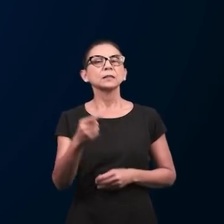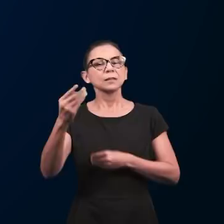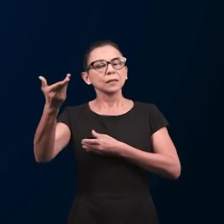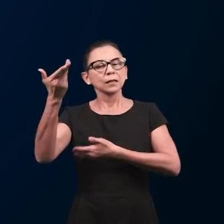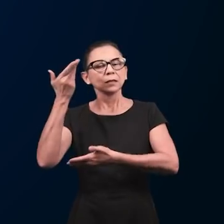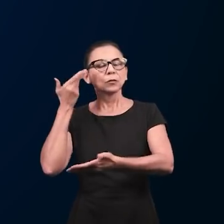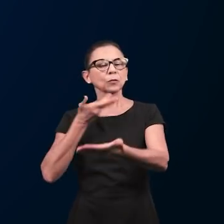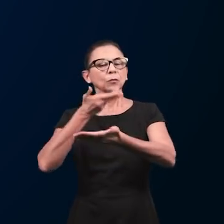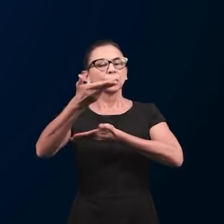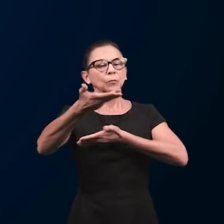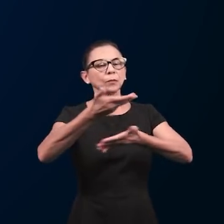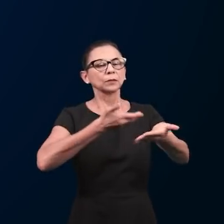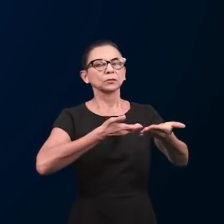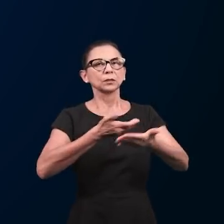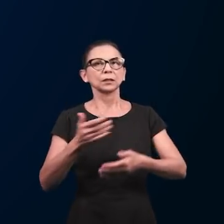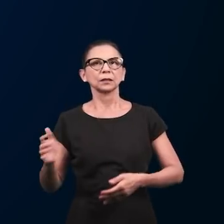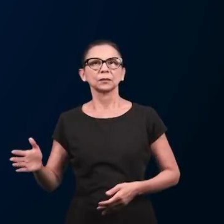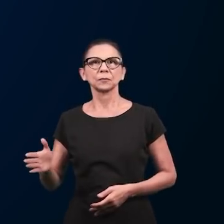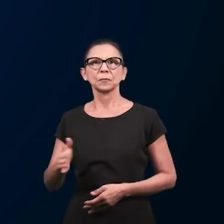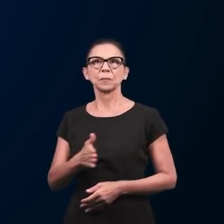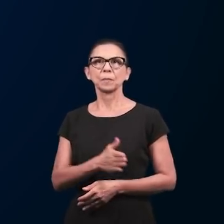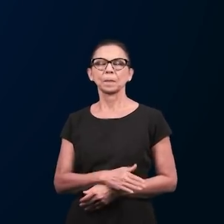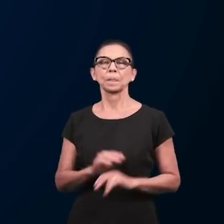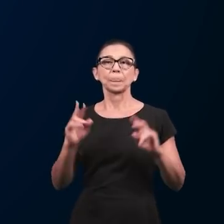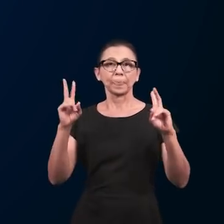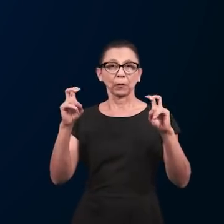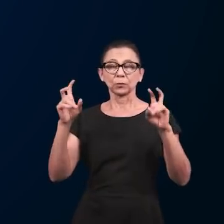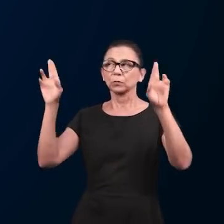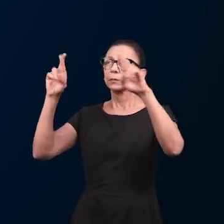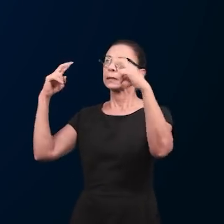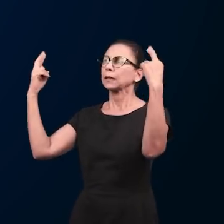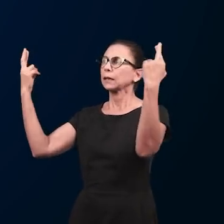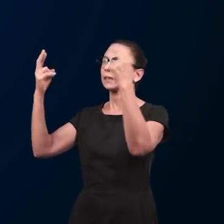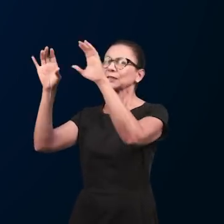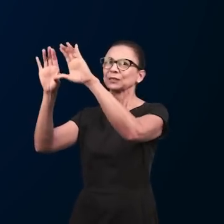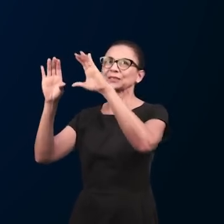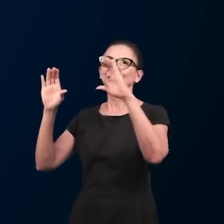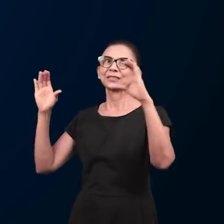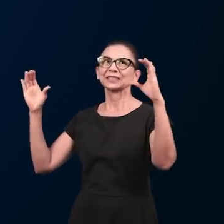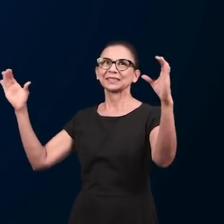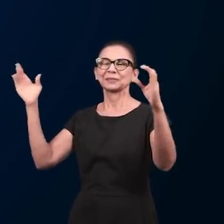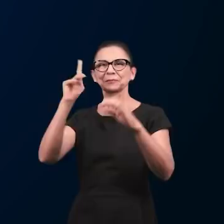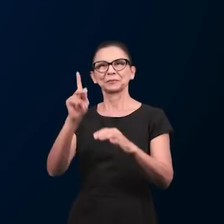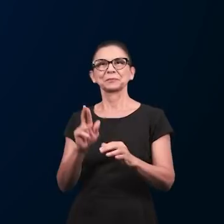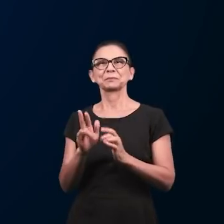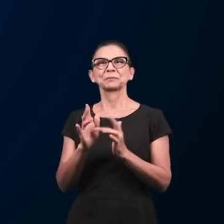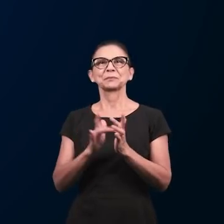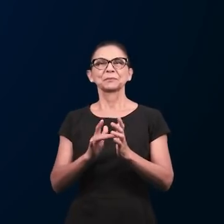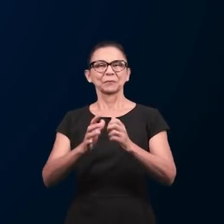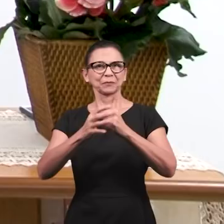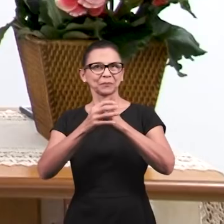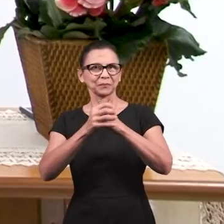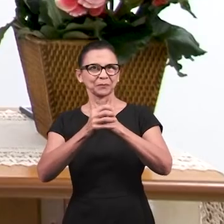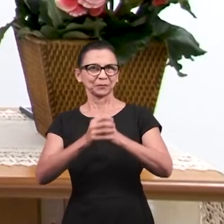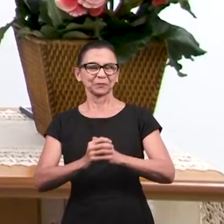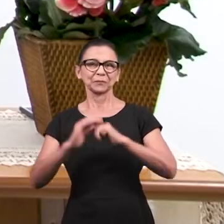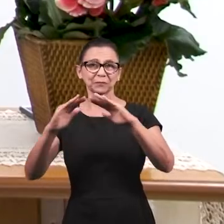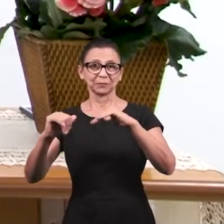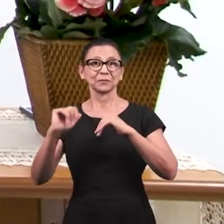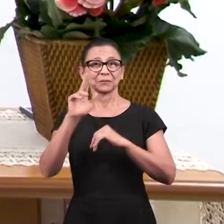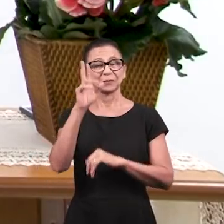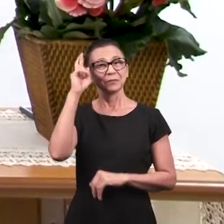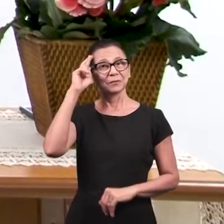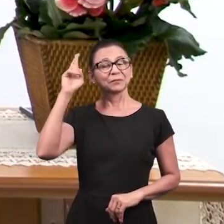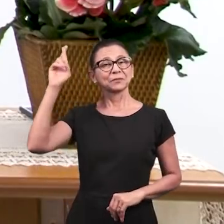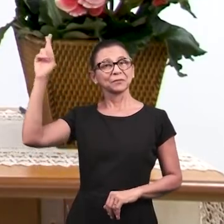Então, o assunto é sobre o reino dos céus. A paz do Senhor Jesus. Amém,